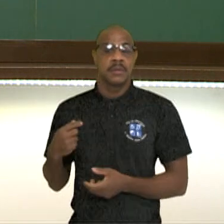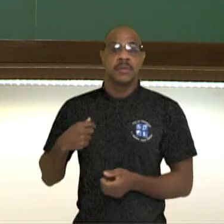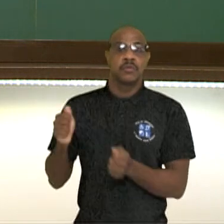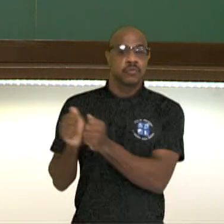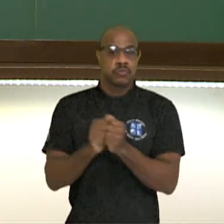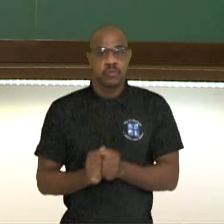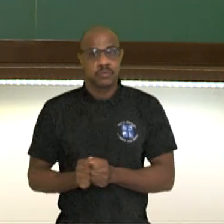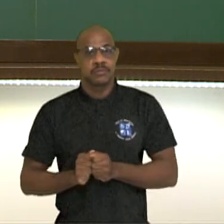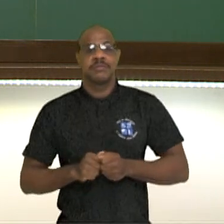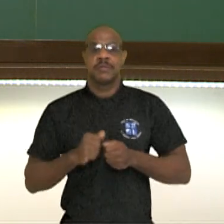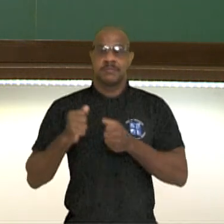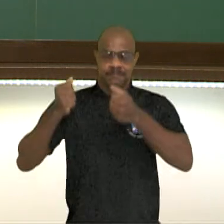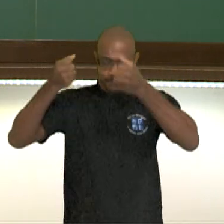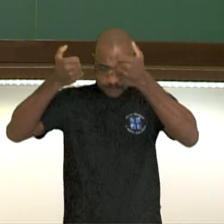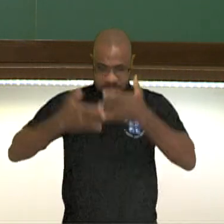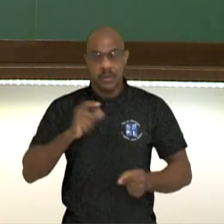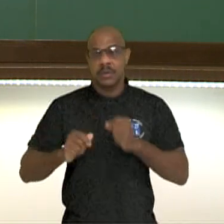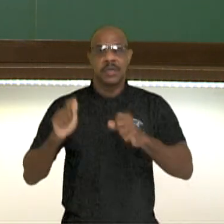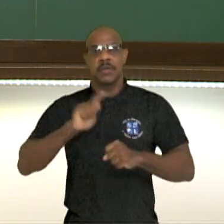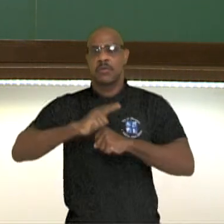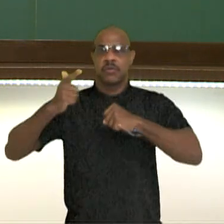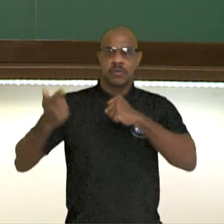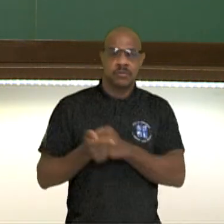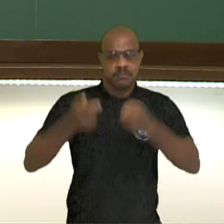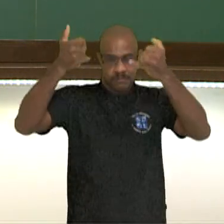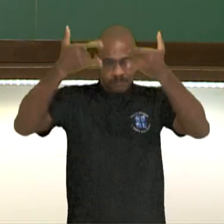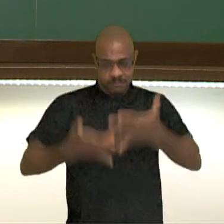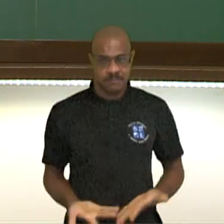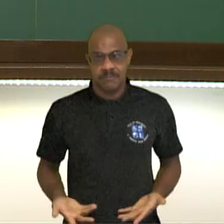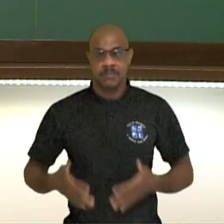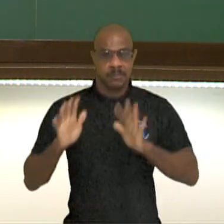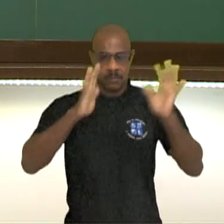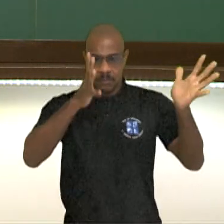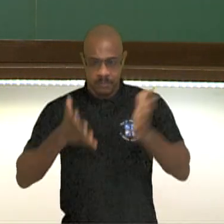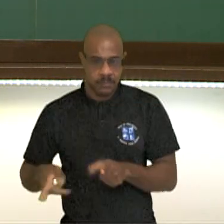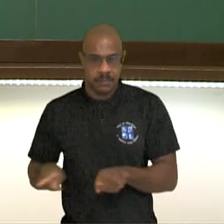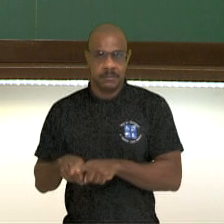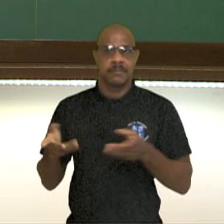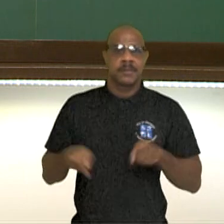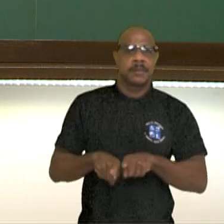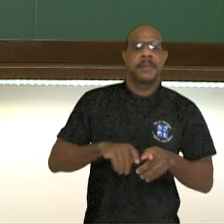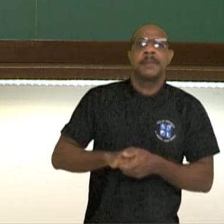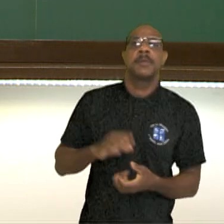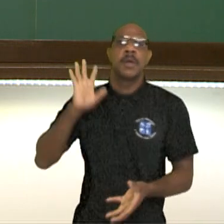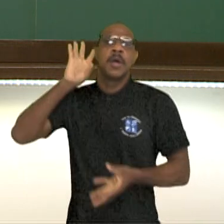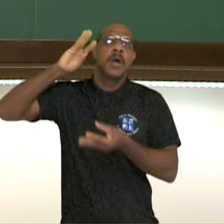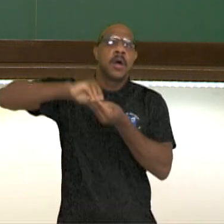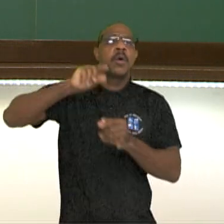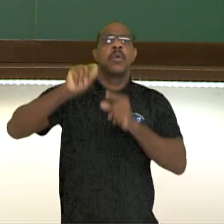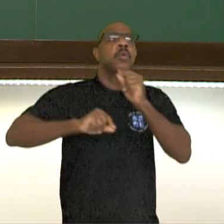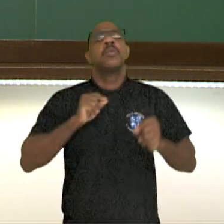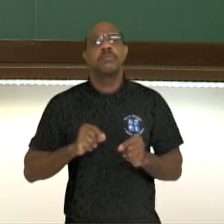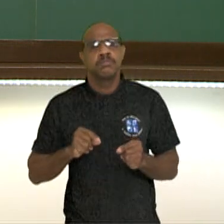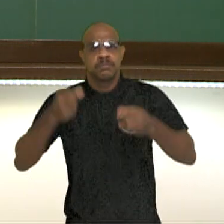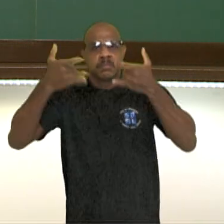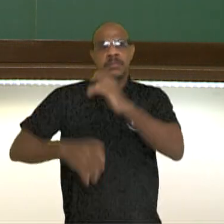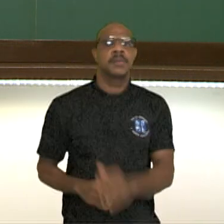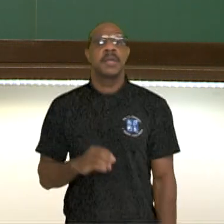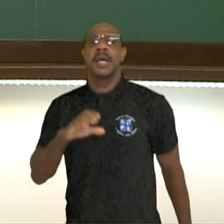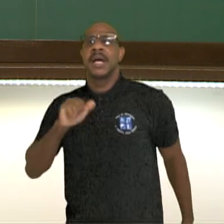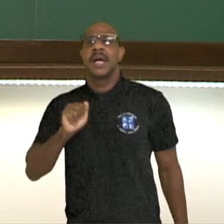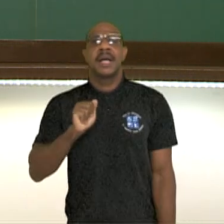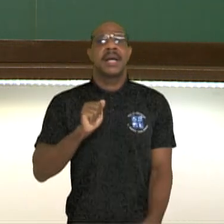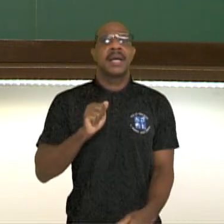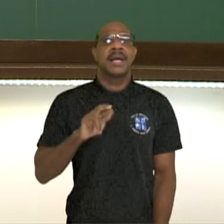um pouquinho da Geografia e dando principalmente uma ênfase a uma retomada de conteúdos relacionados aqui à cartografia,